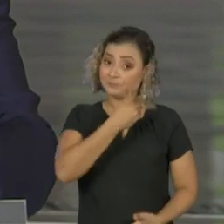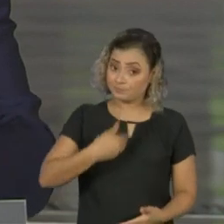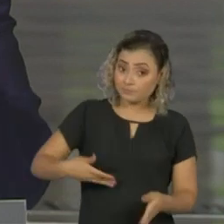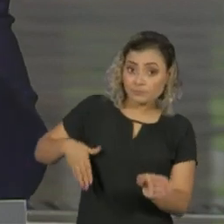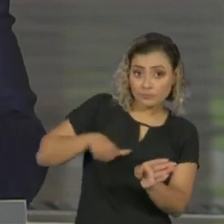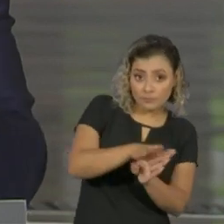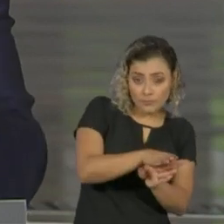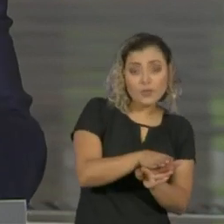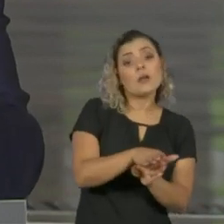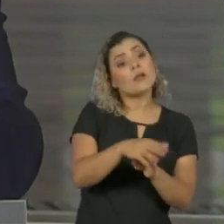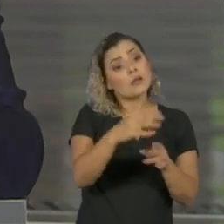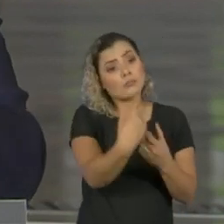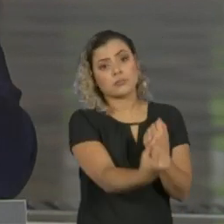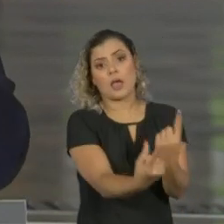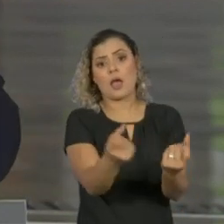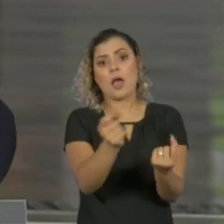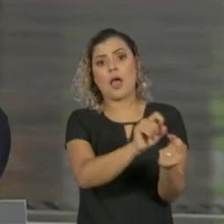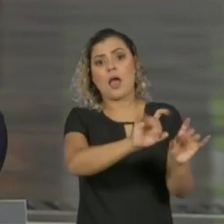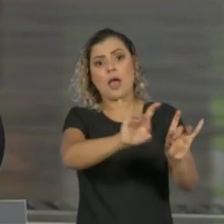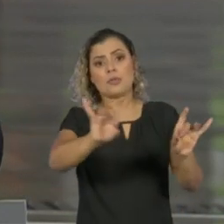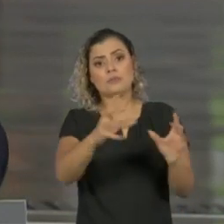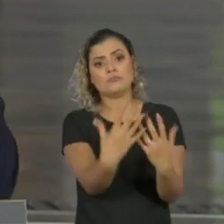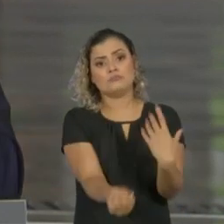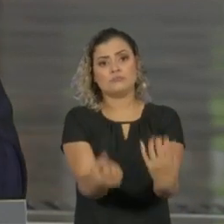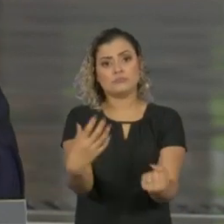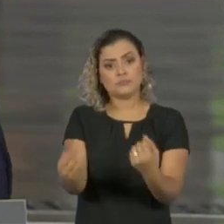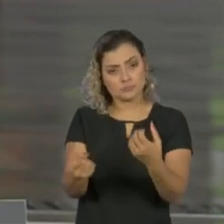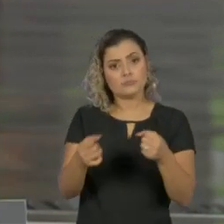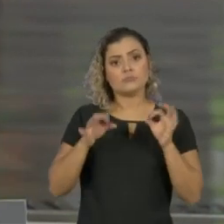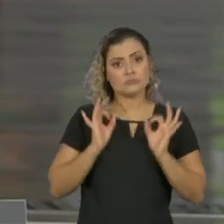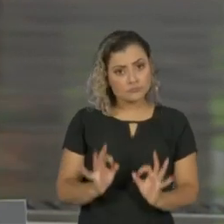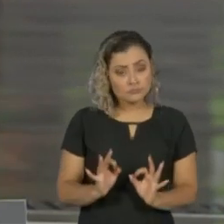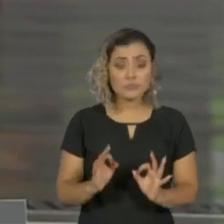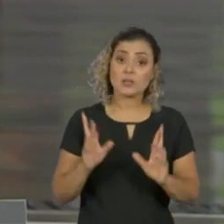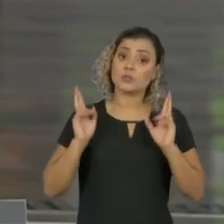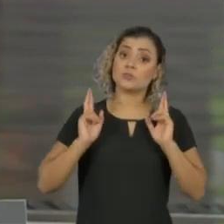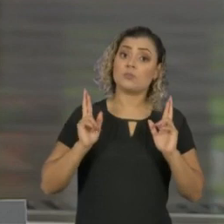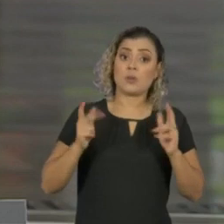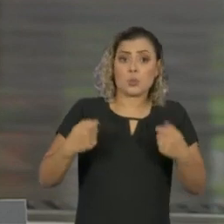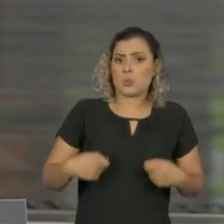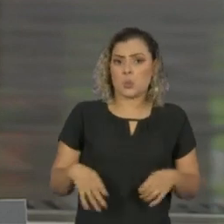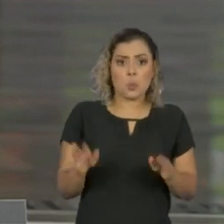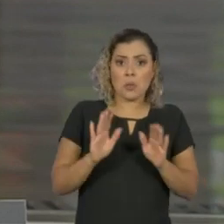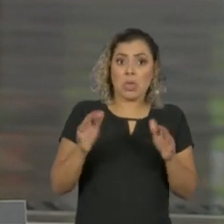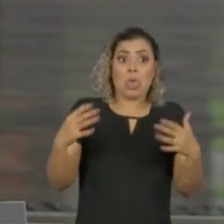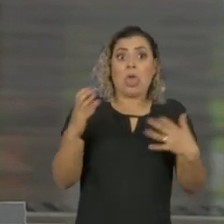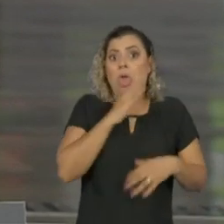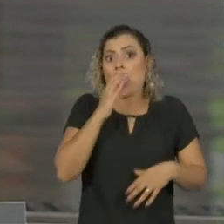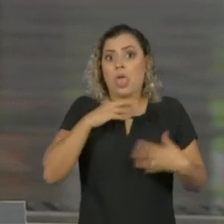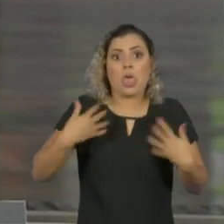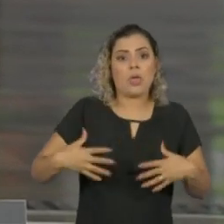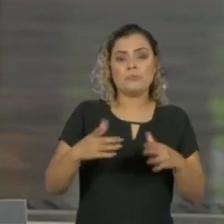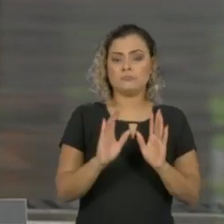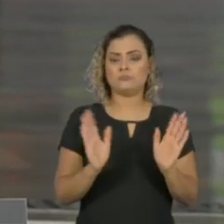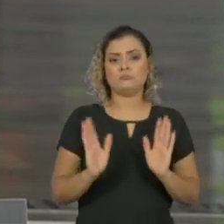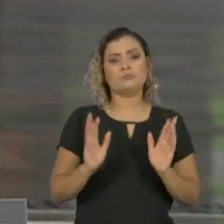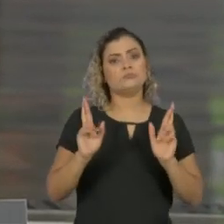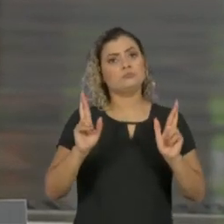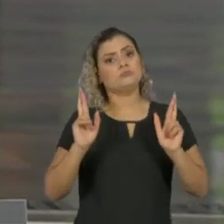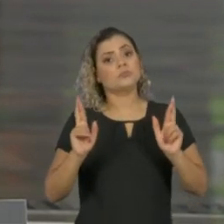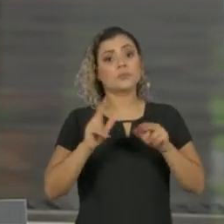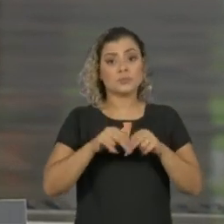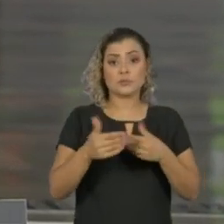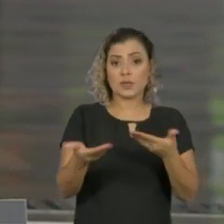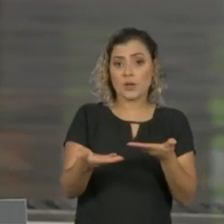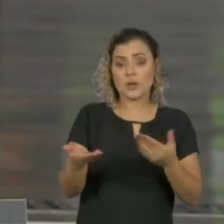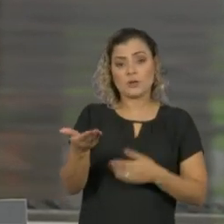orientou e, se necessário, adotará medidas mais rígidas. Esperamos que não seja necessário avançarmos neste ponto, e eu divido